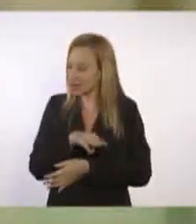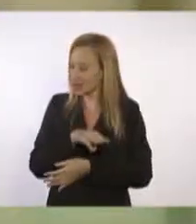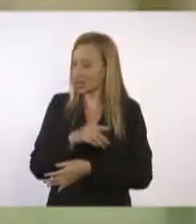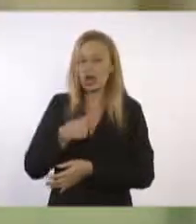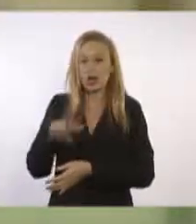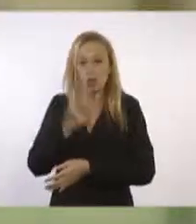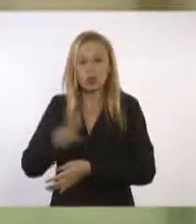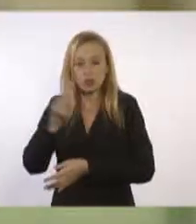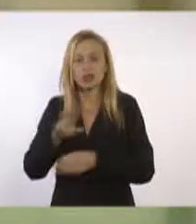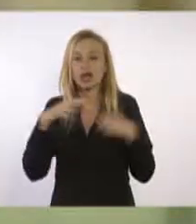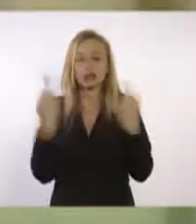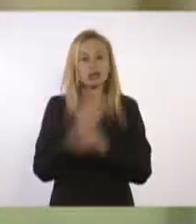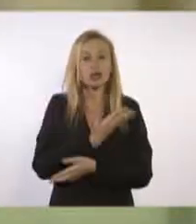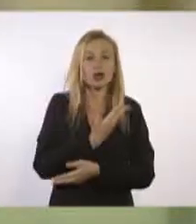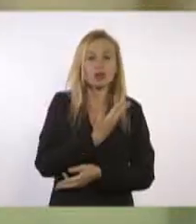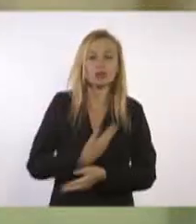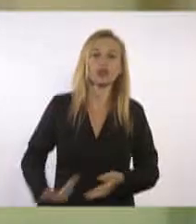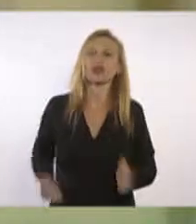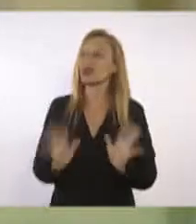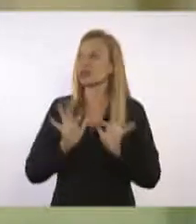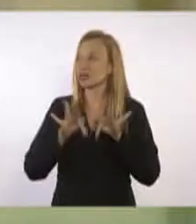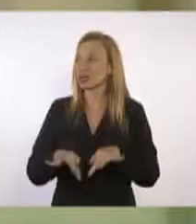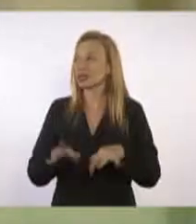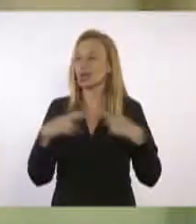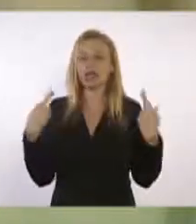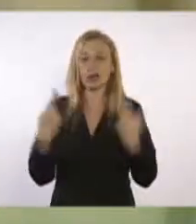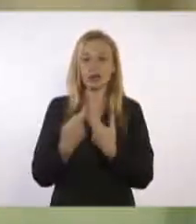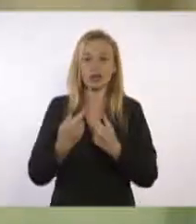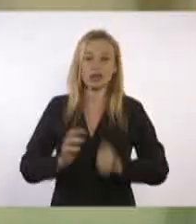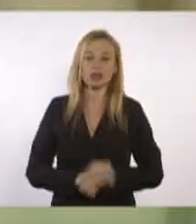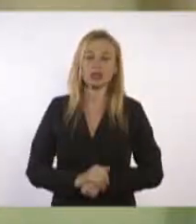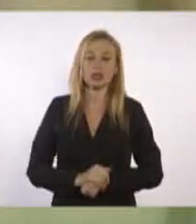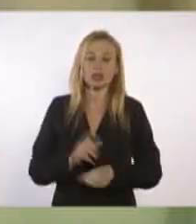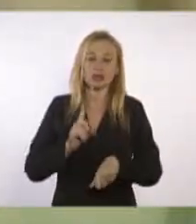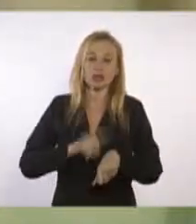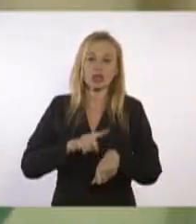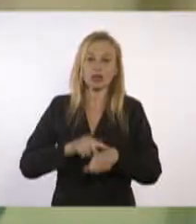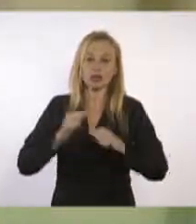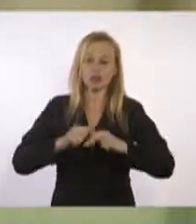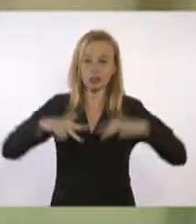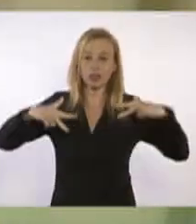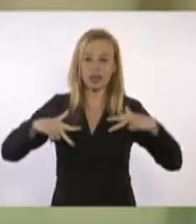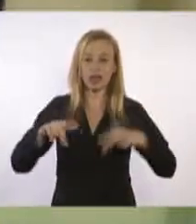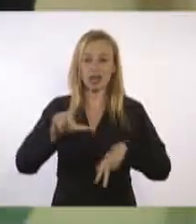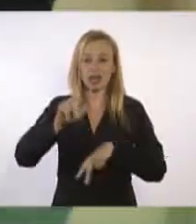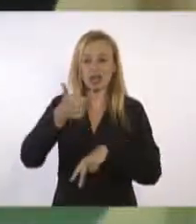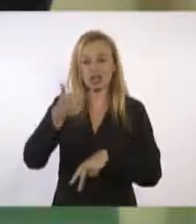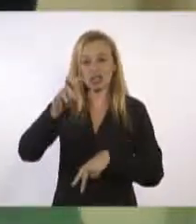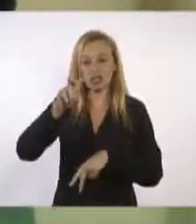audiência pública. Está encerrada a sessão, porque temos plenária às 15 horas. Muito obrigado.